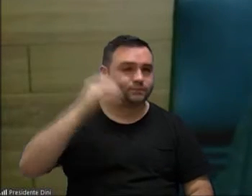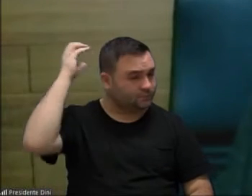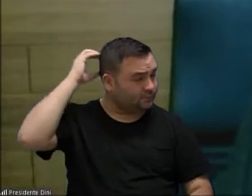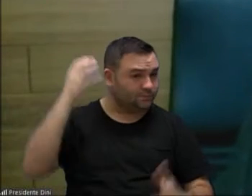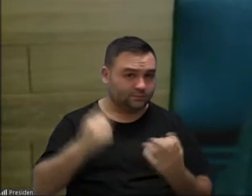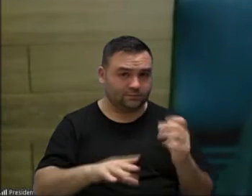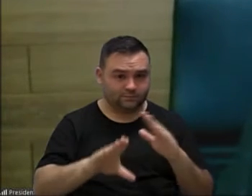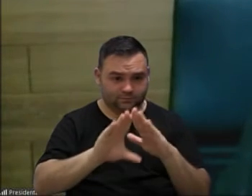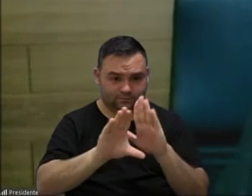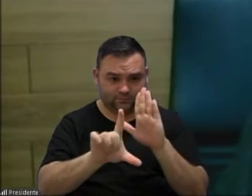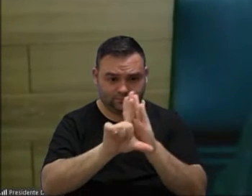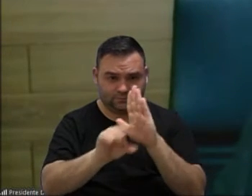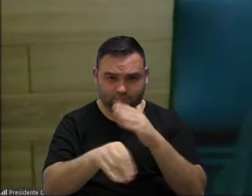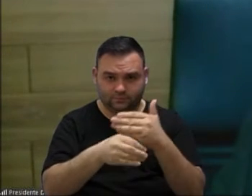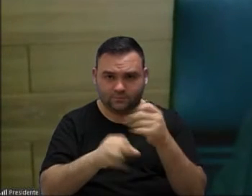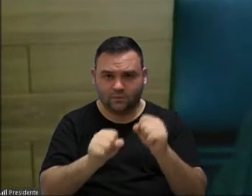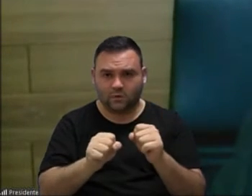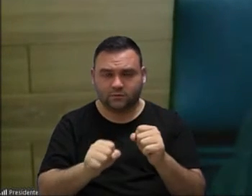aprovar só a emenda Péricles